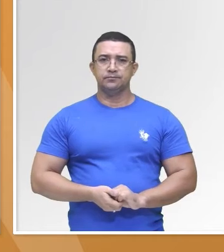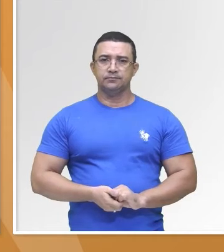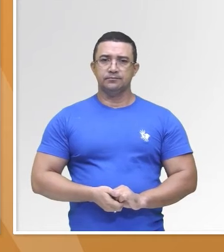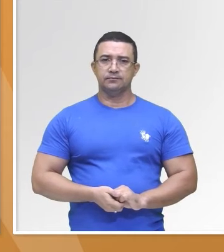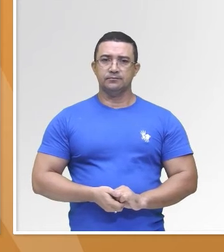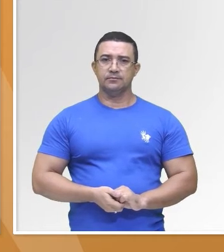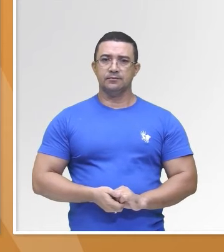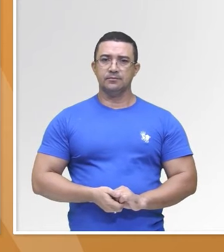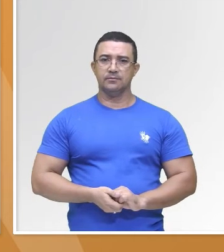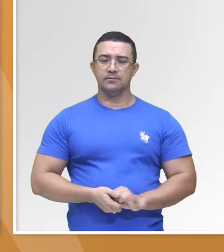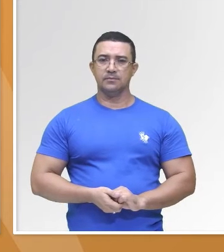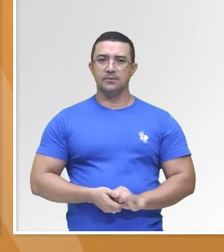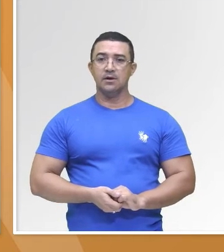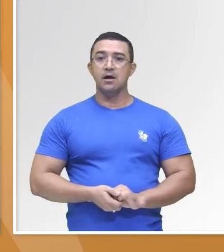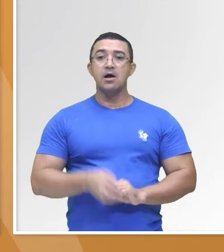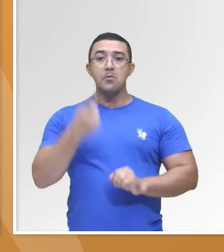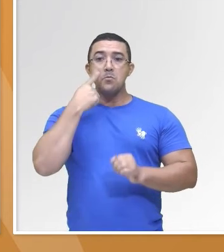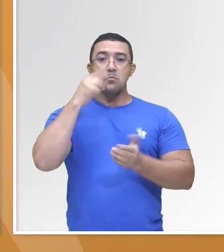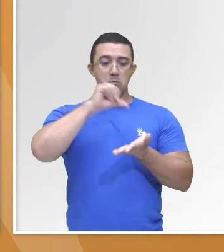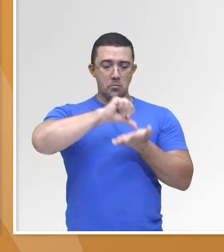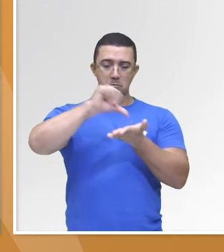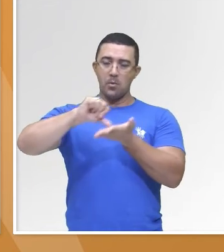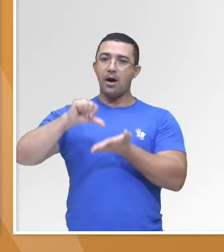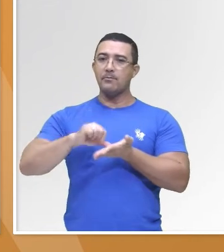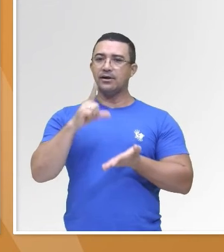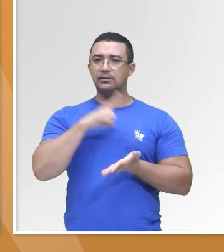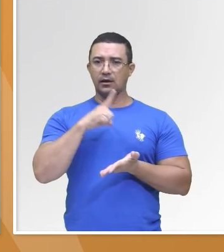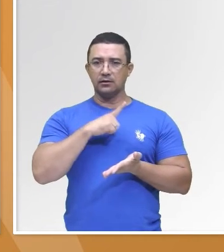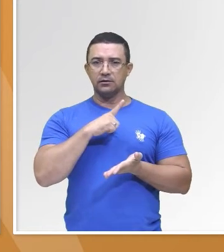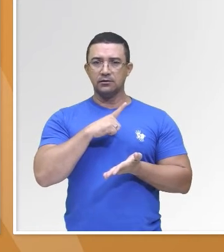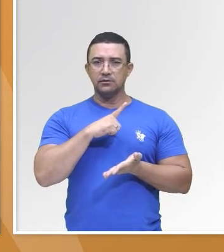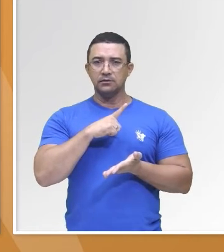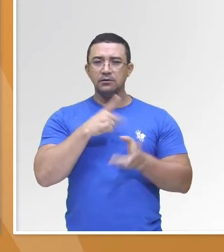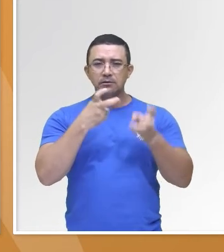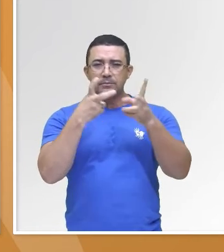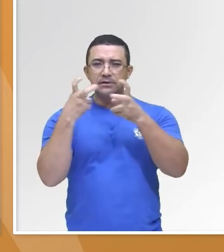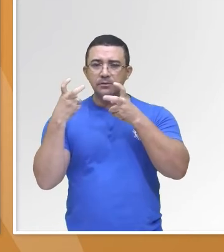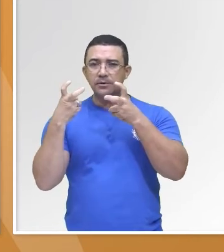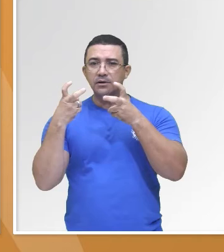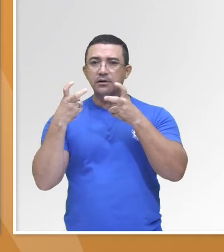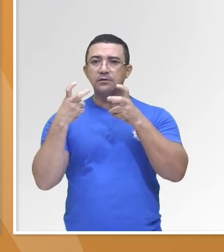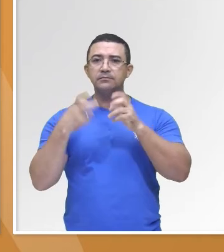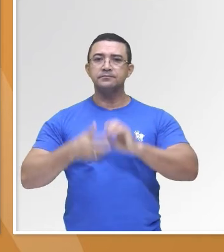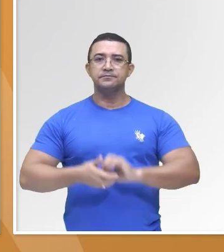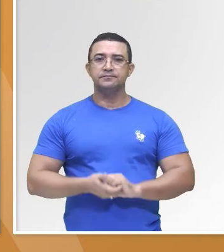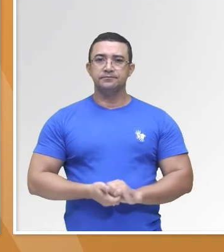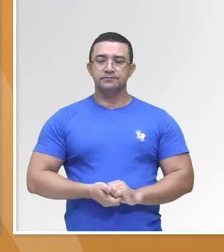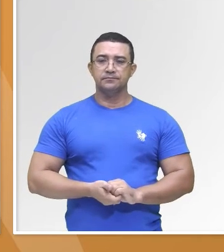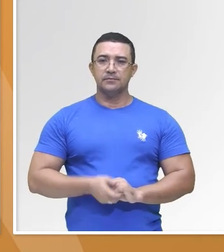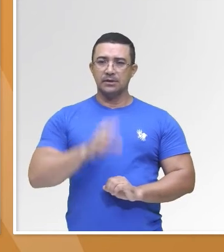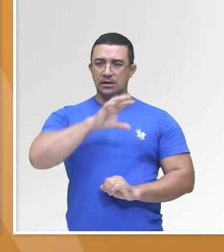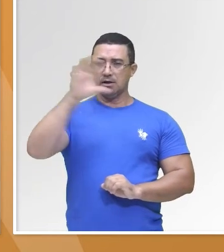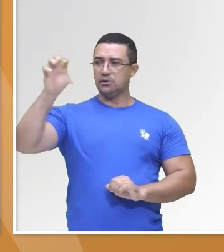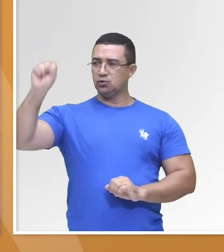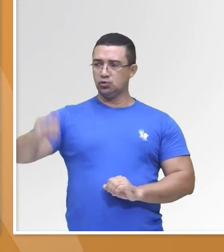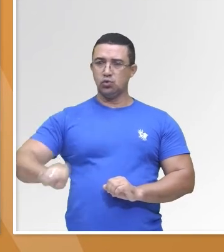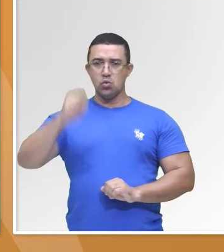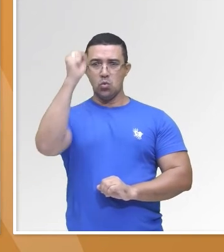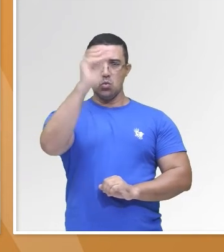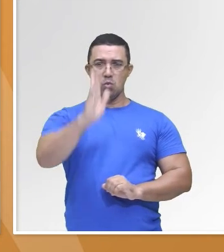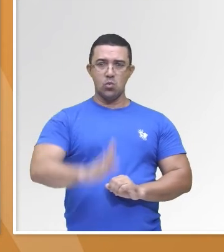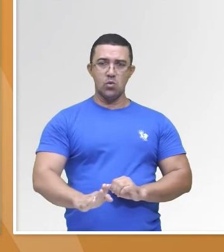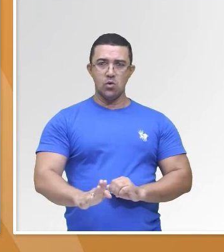tem nesse mapa, tá? A gente vai observar aqui, na região sul do Brasil,